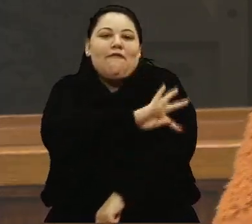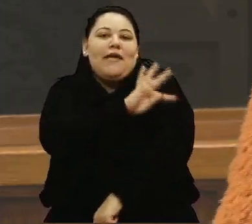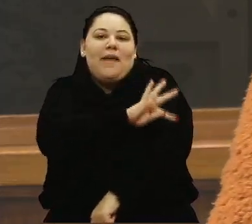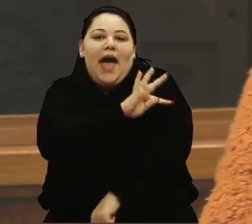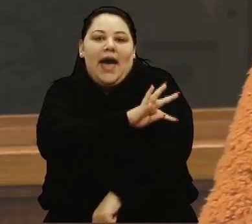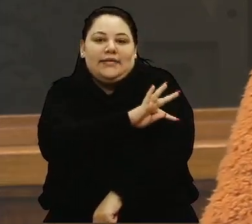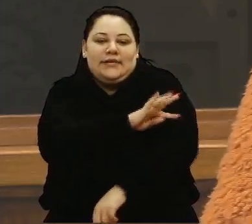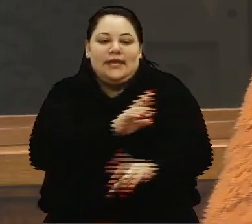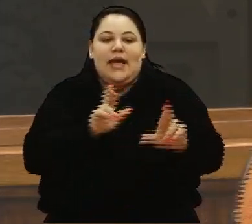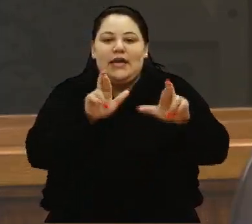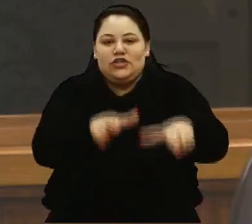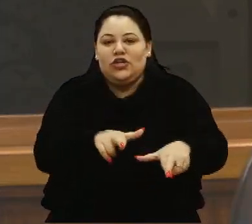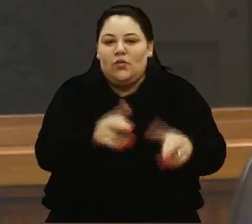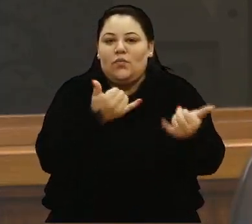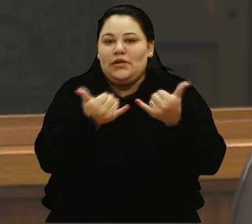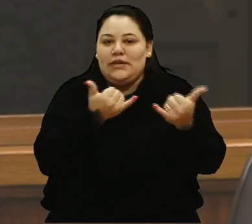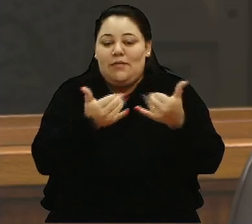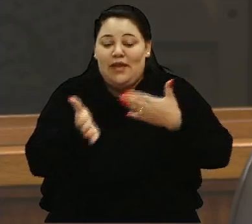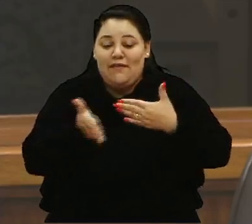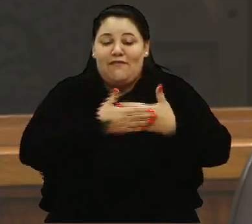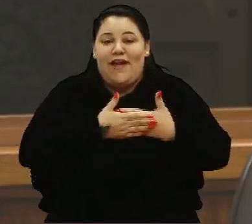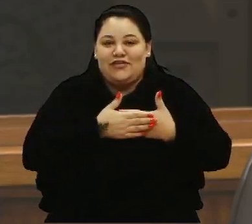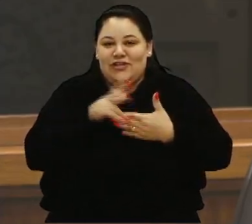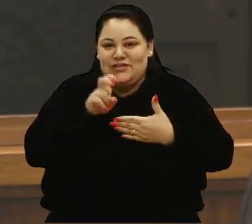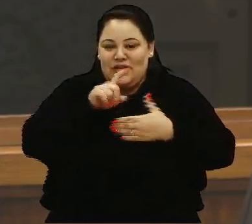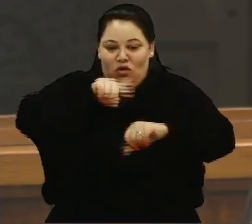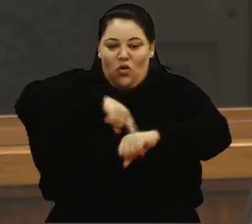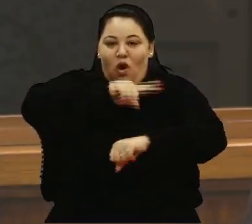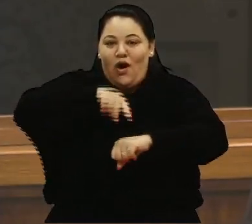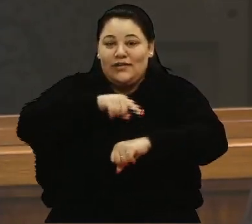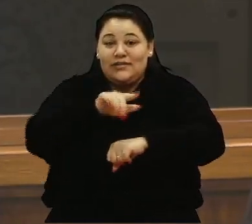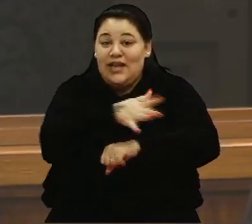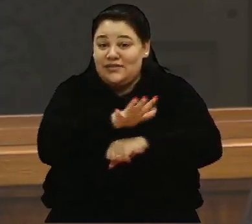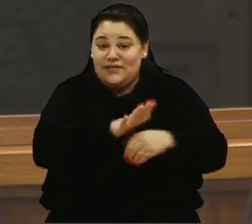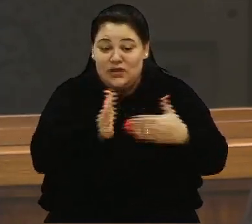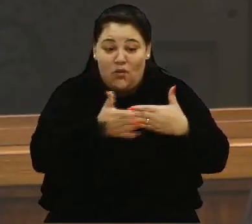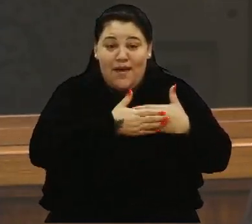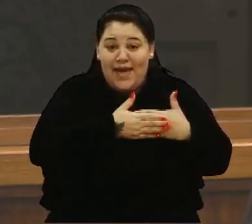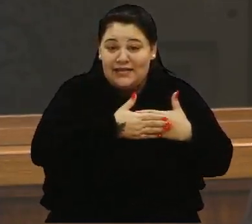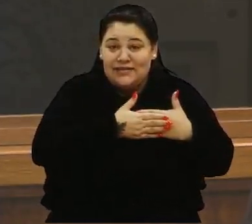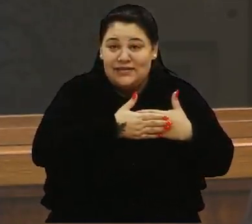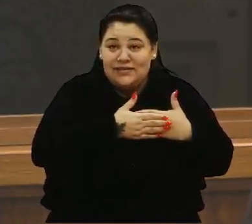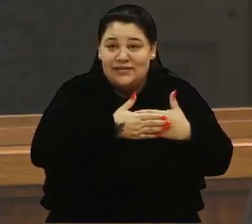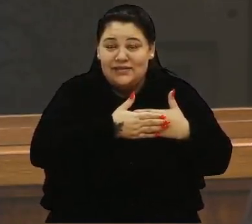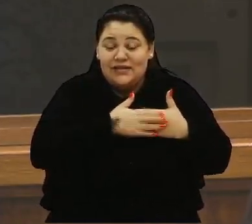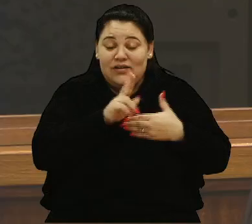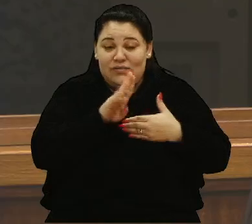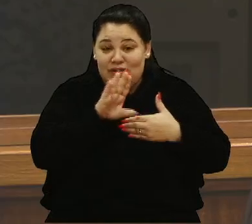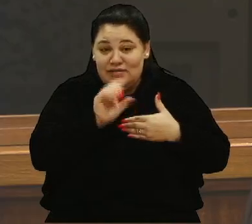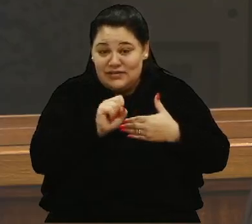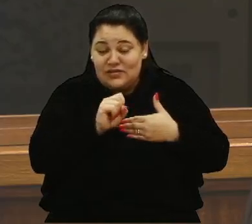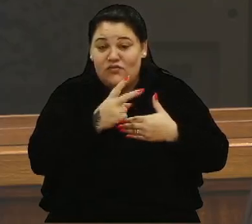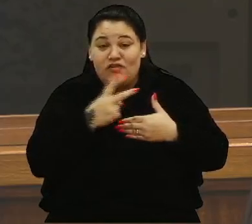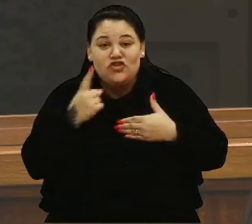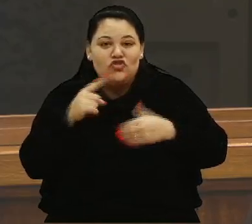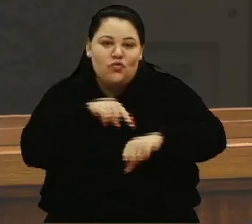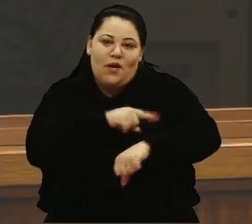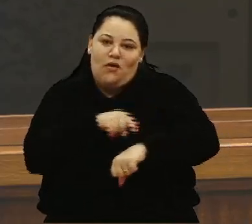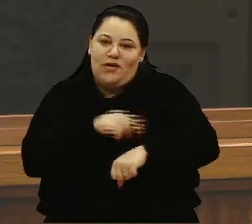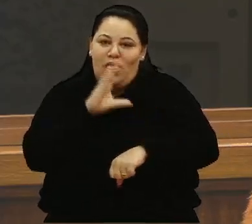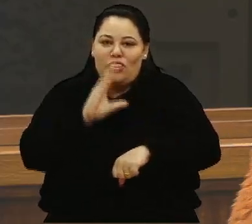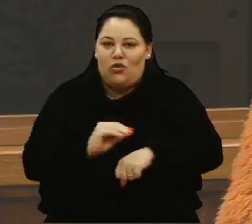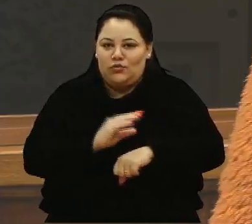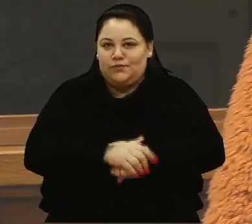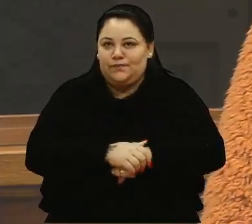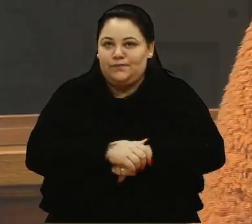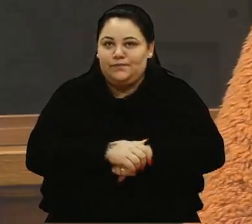farmácias regionais, que fecham às 17, quando a UBS às vezes fecha às 21. Então, a pessoa vai lá para uma consulta às 19,